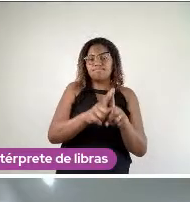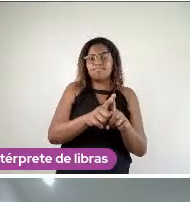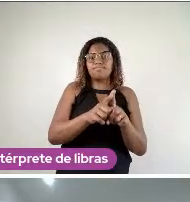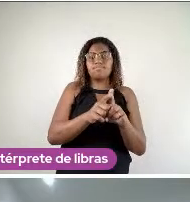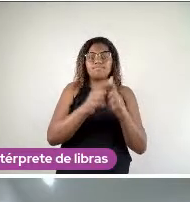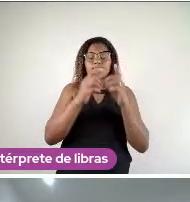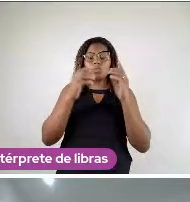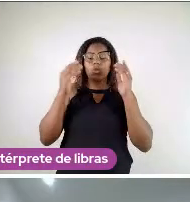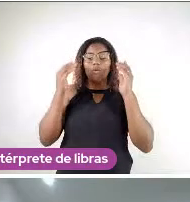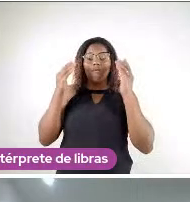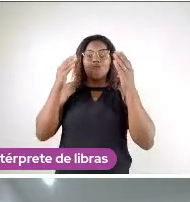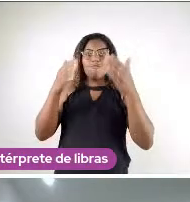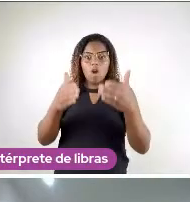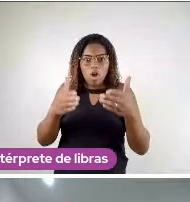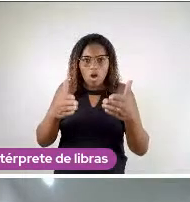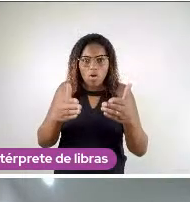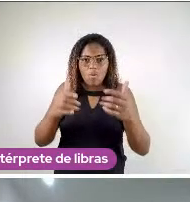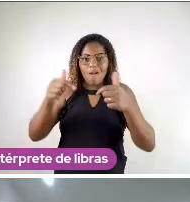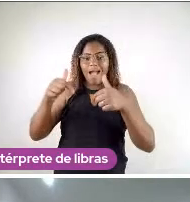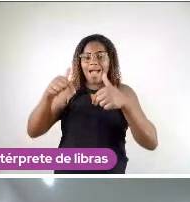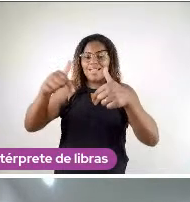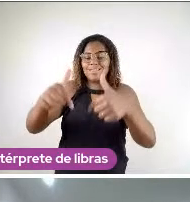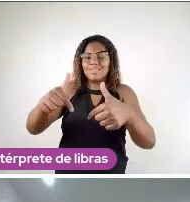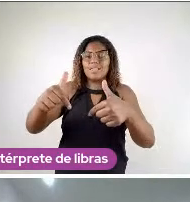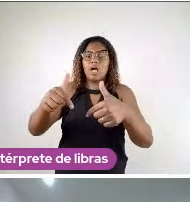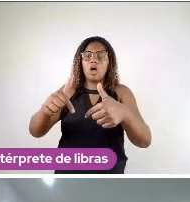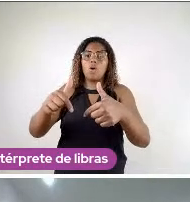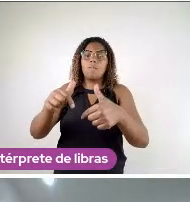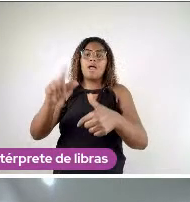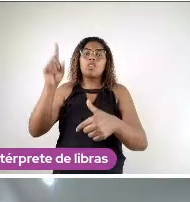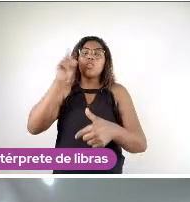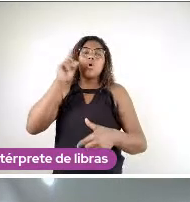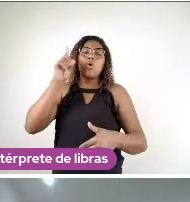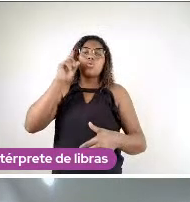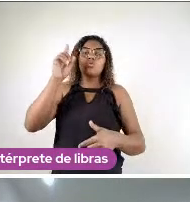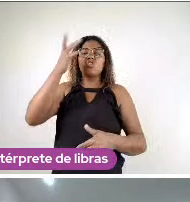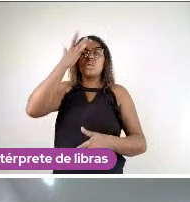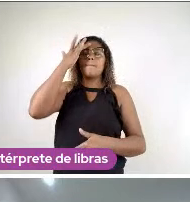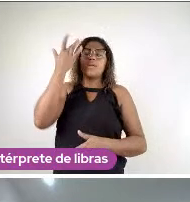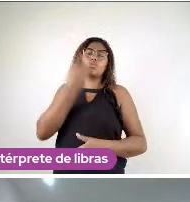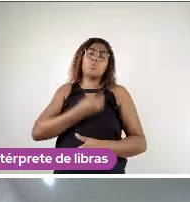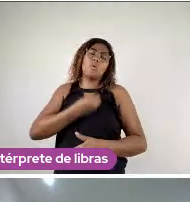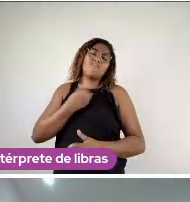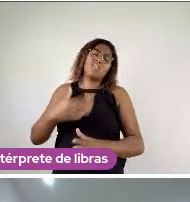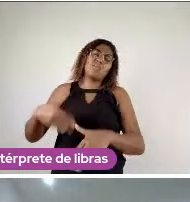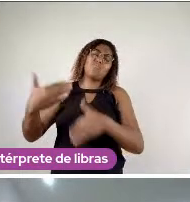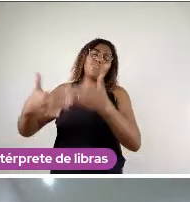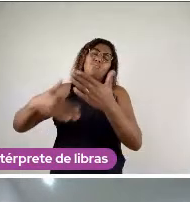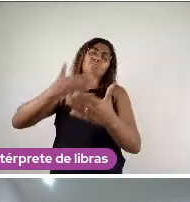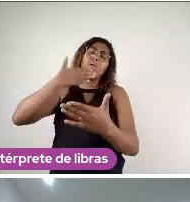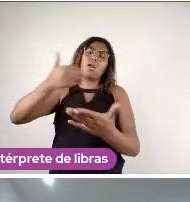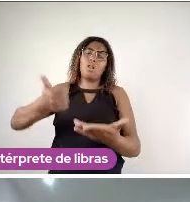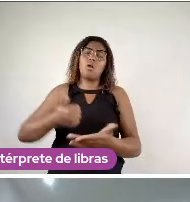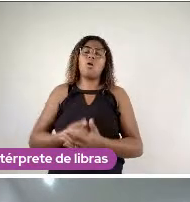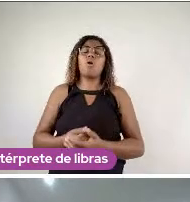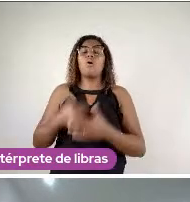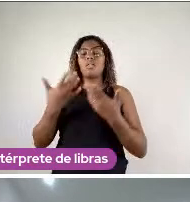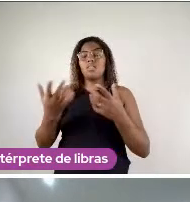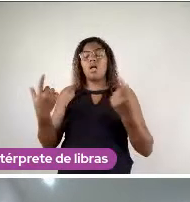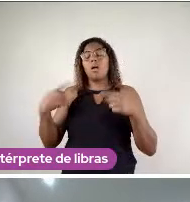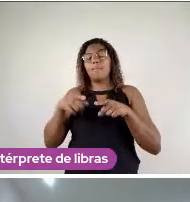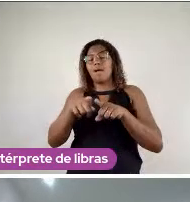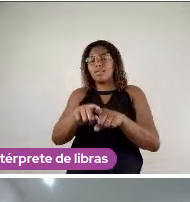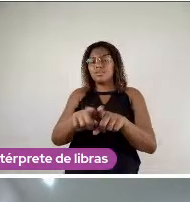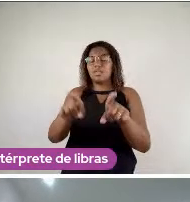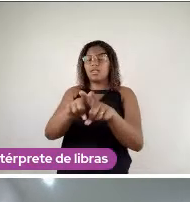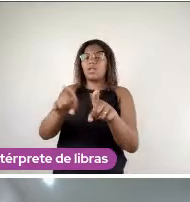específico, as ações voltadas para o dia a dia do cidadão carioca. Então, esse aqui foi uma parceria também junto